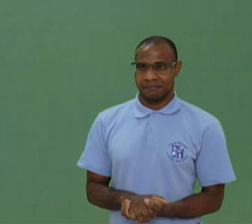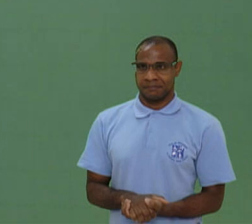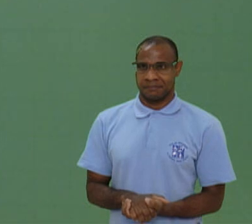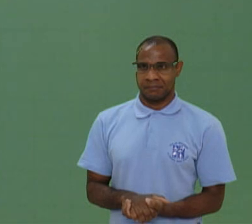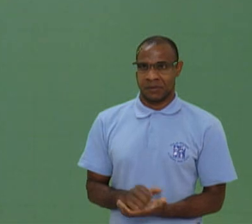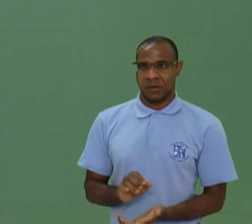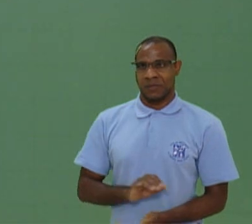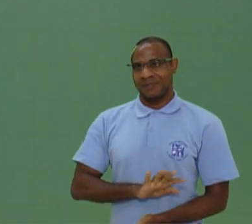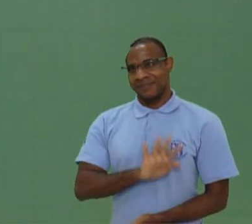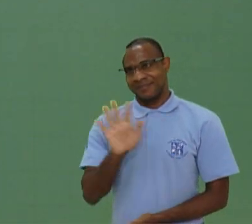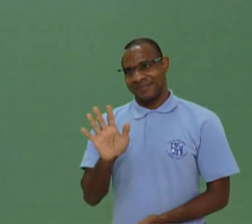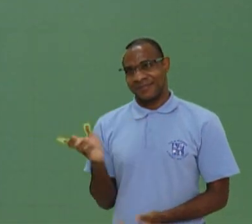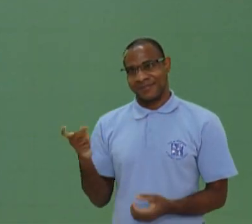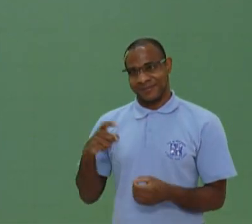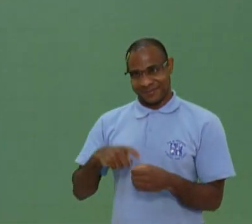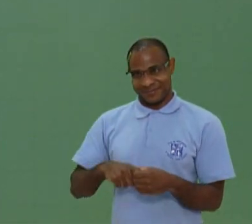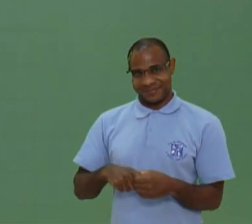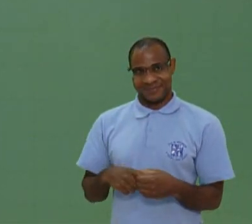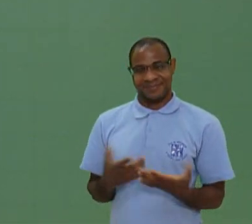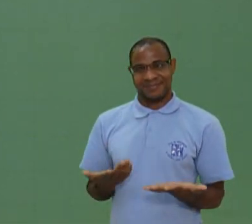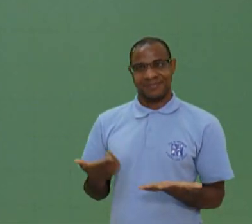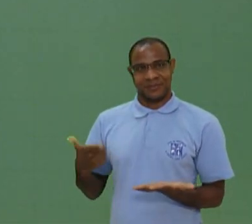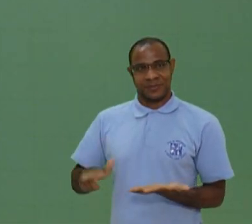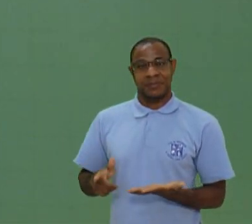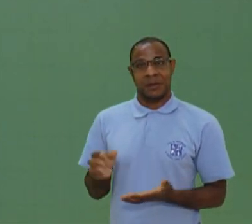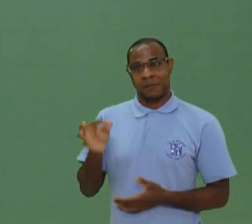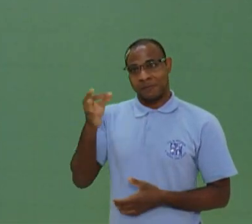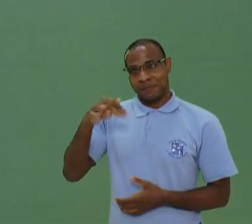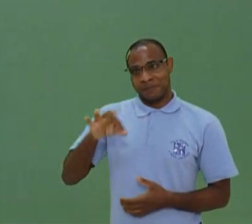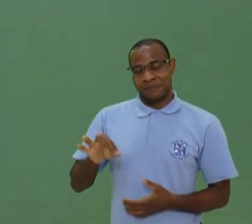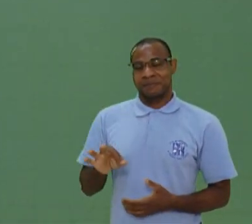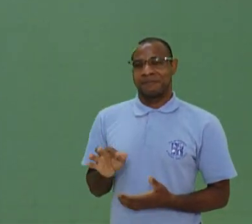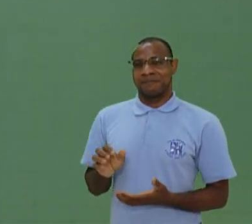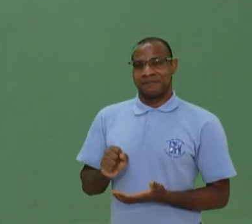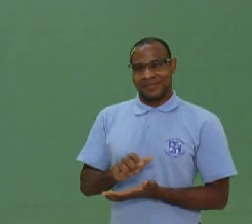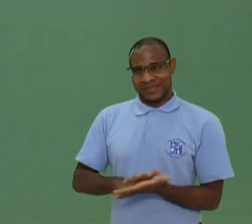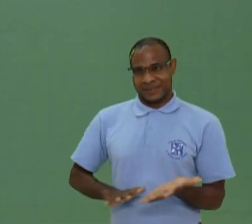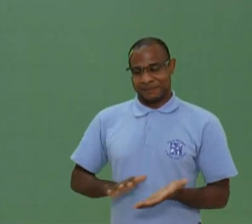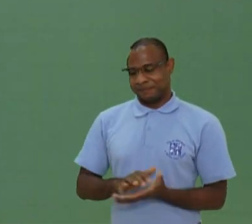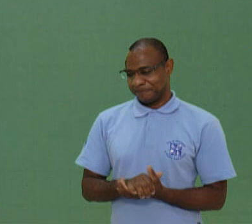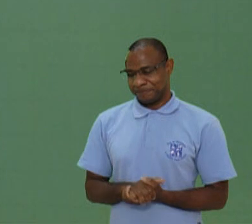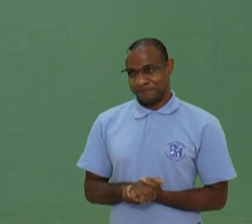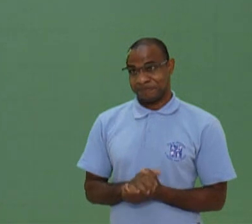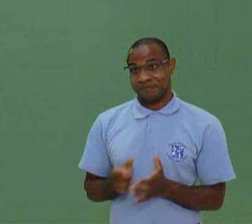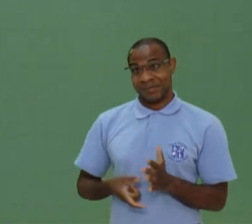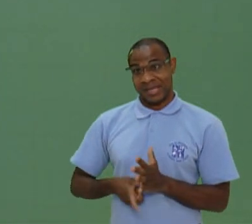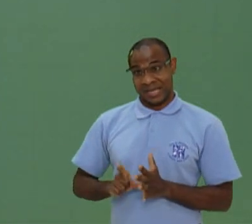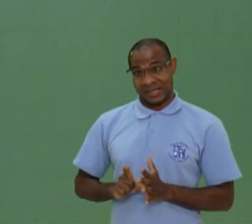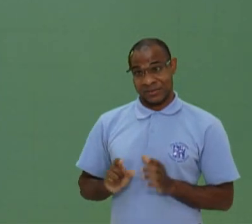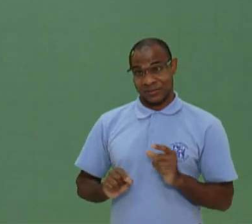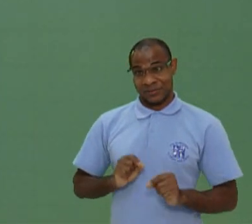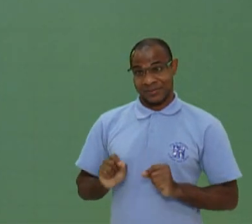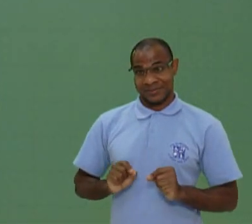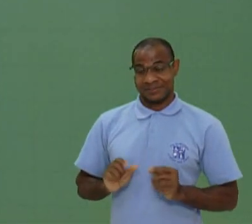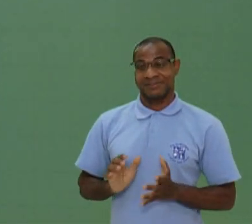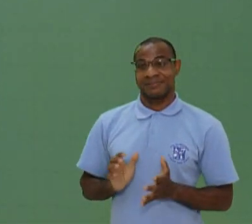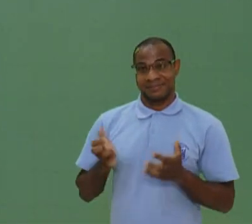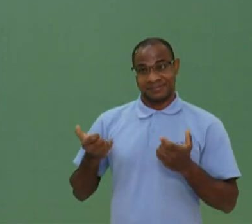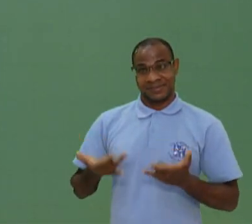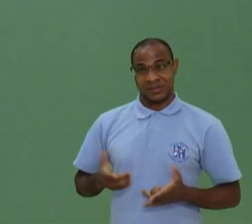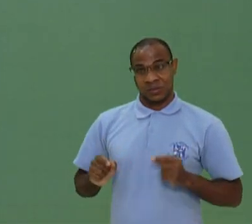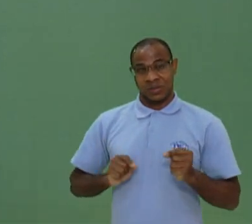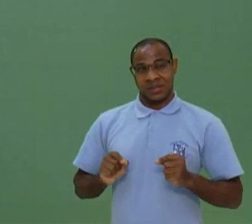Olá, turma! Aqui de novo com vocês para a correção da atividade. Mas antes de corrigir a atividade, vamos falar um pouquinho